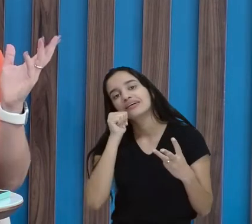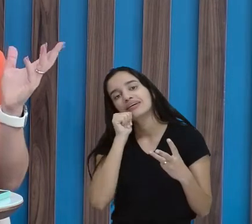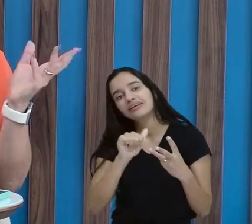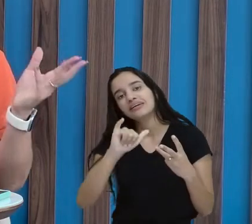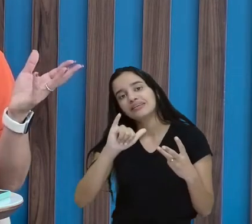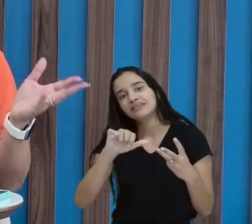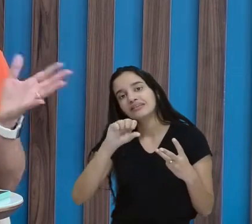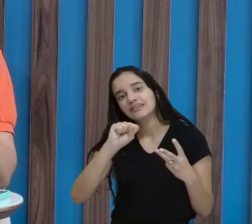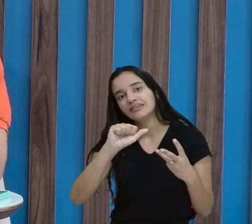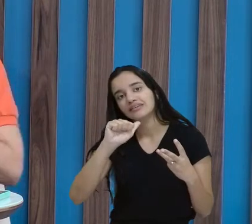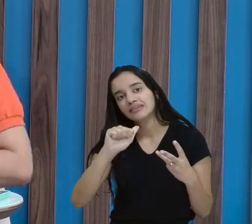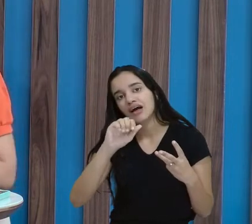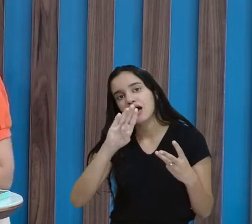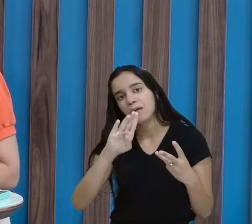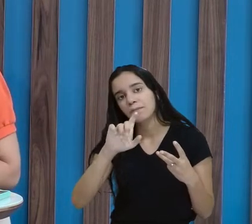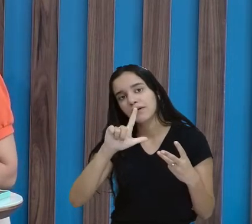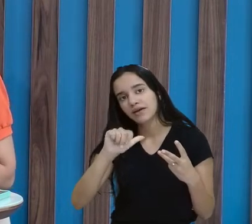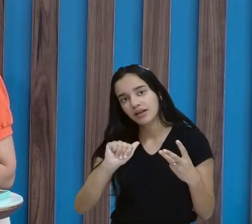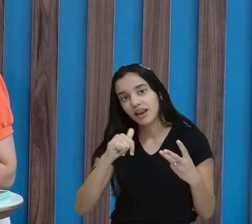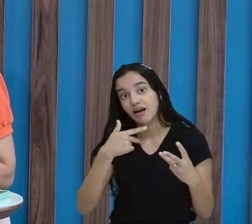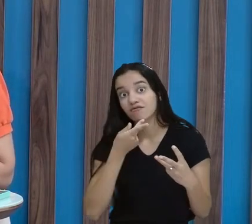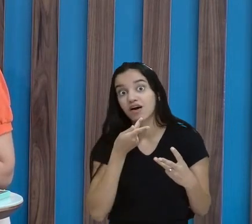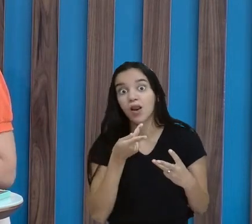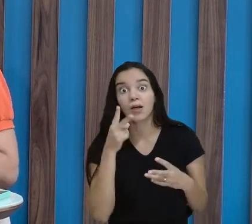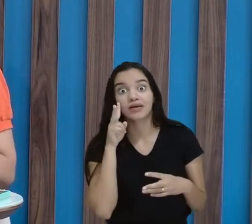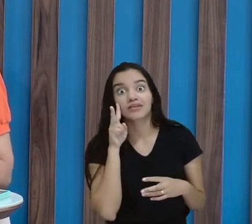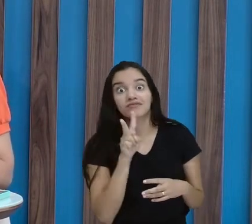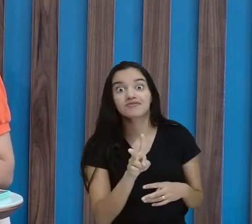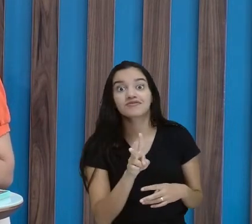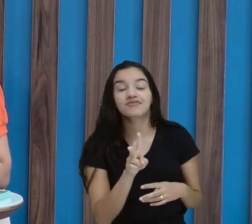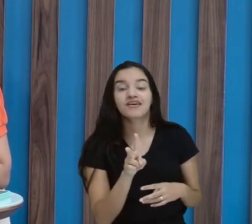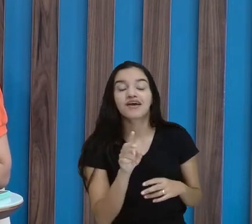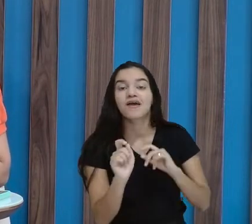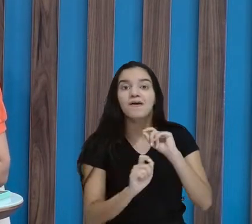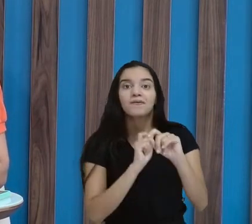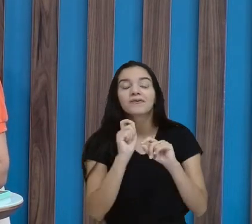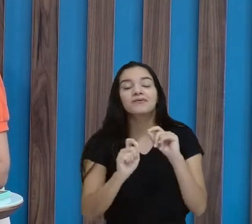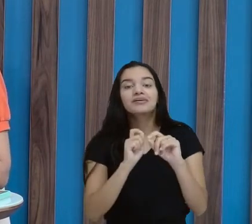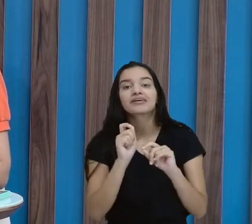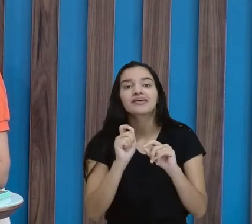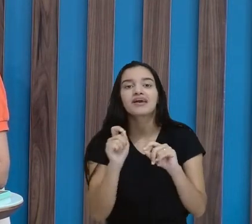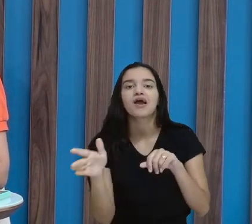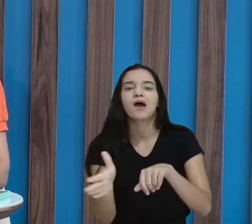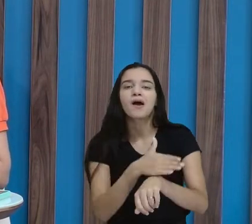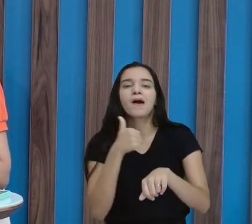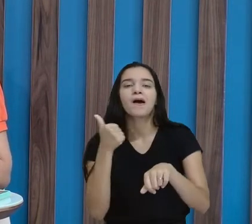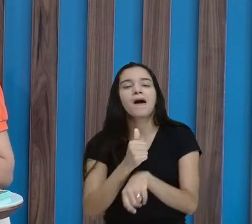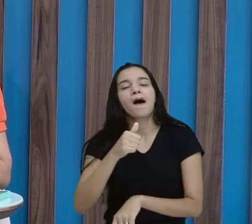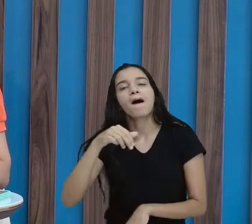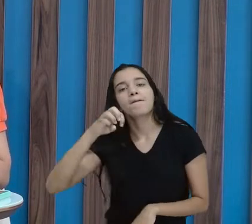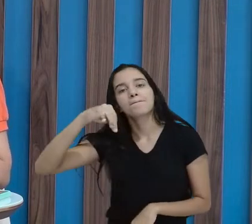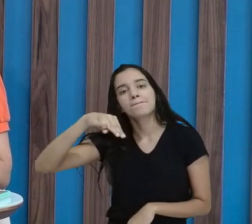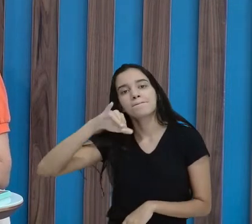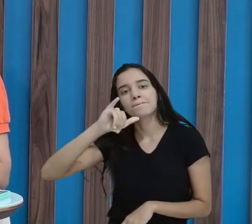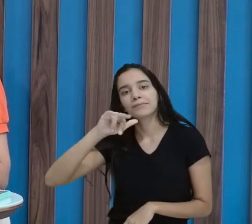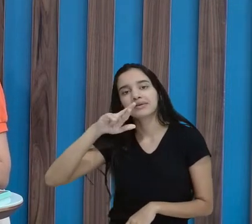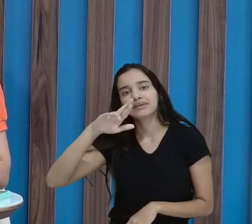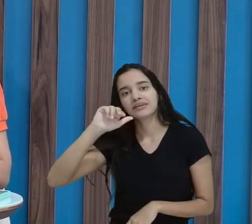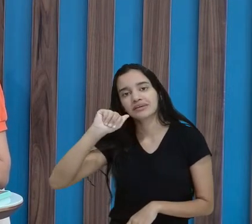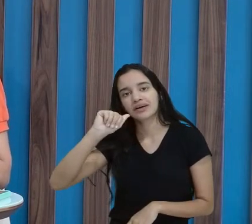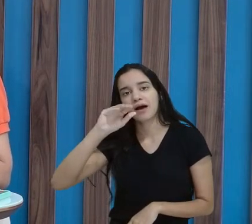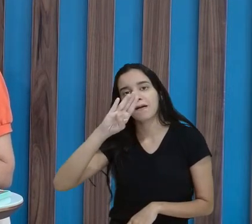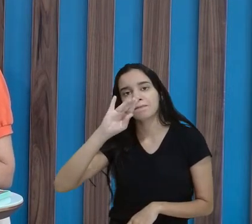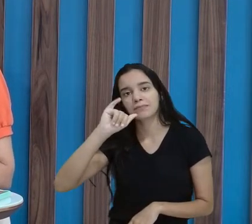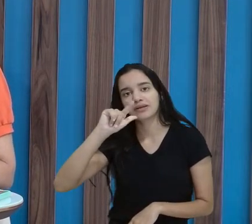vê o Mirabilândia. Que chique! Olha que maravilha! A gente tem que ir lá na casa da Isabela. Uau!